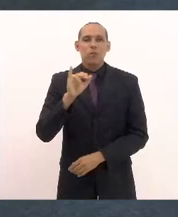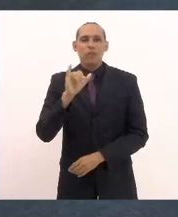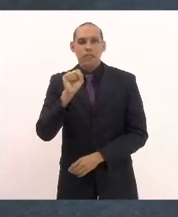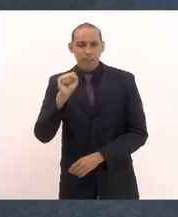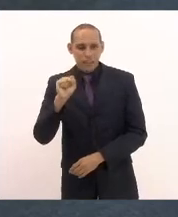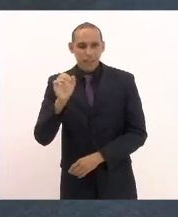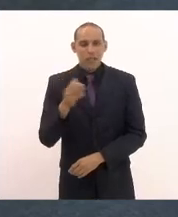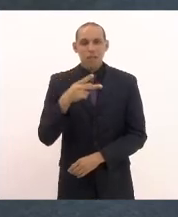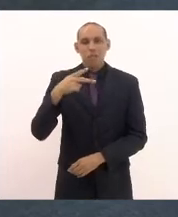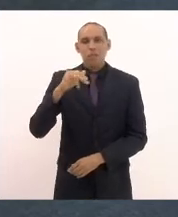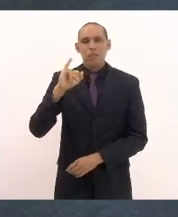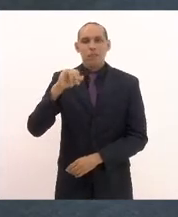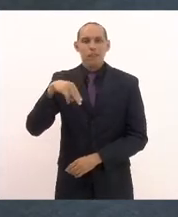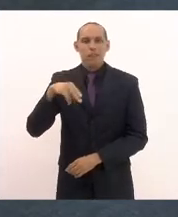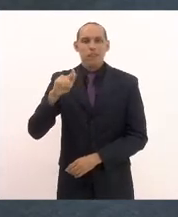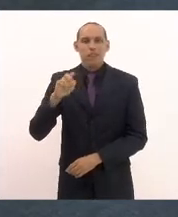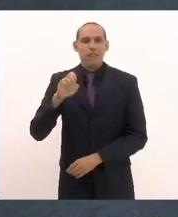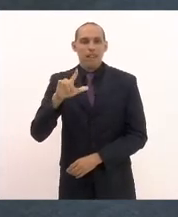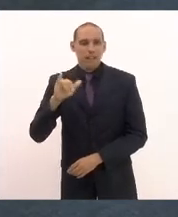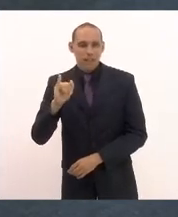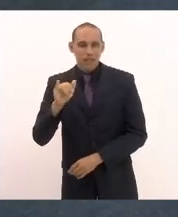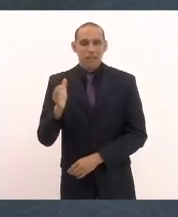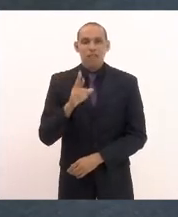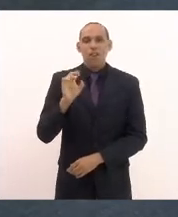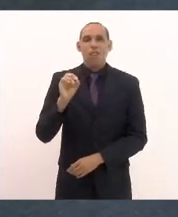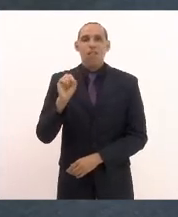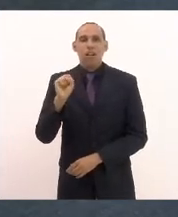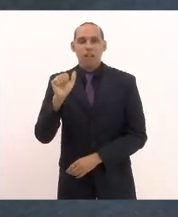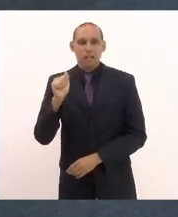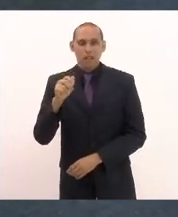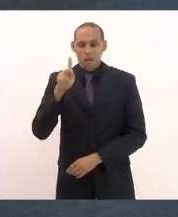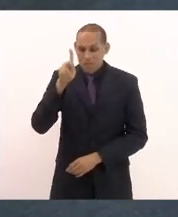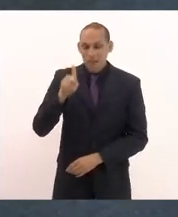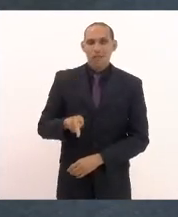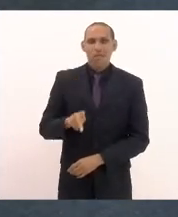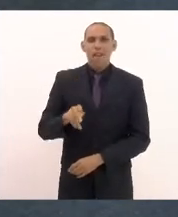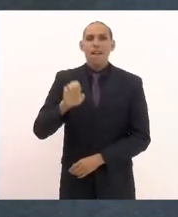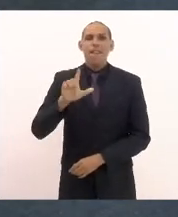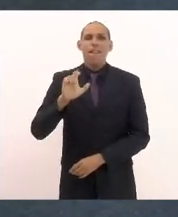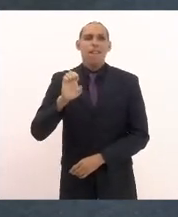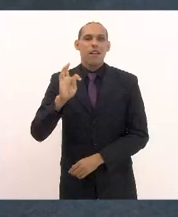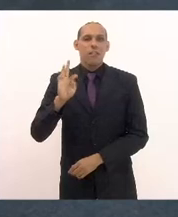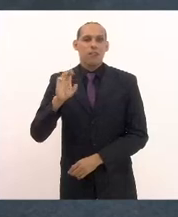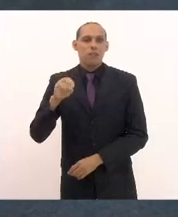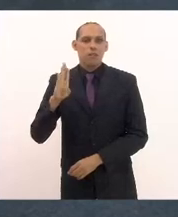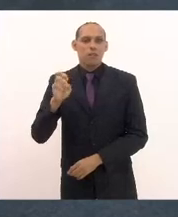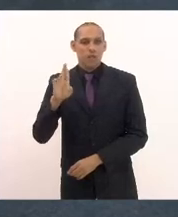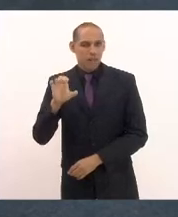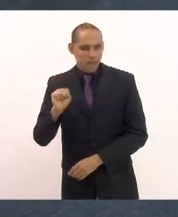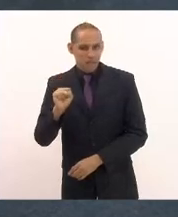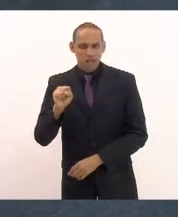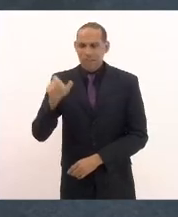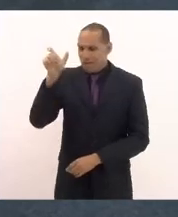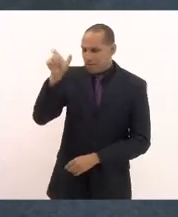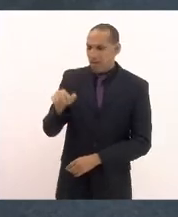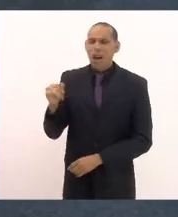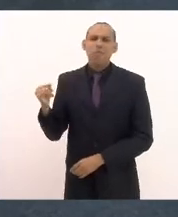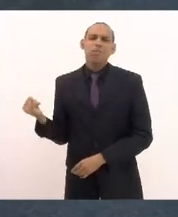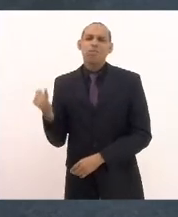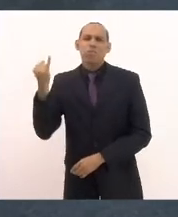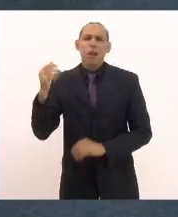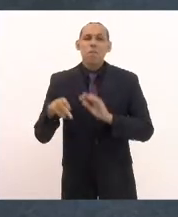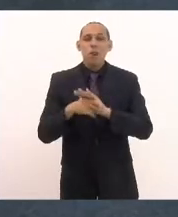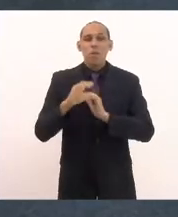Rosa, foi presidente da Eletrobras, uma das peças mais exponenciais da